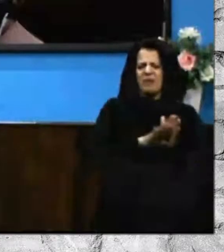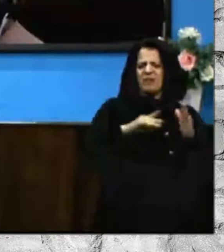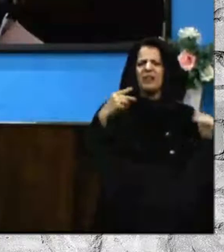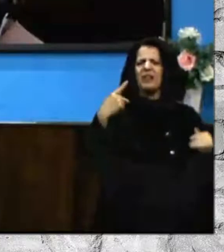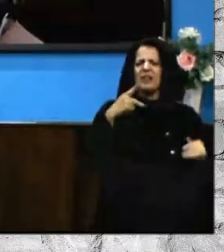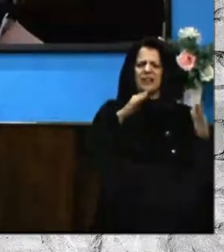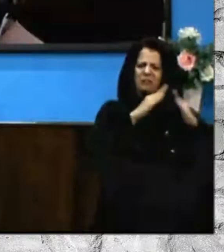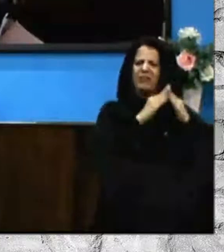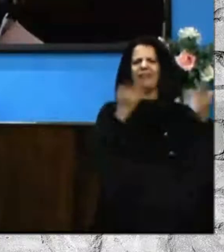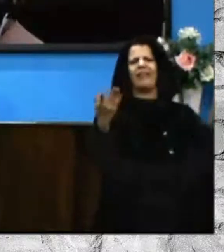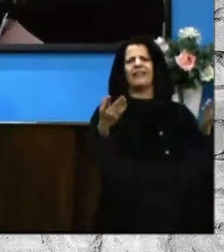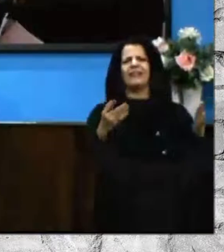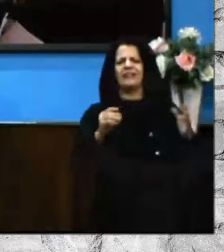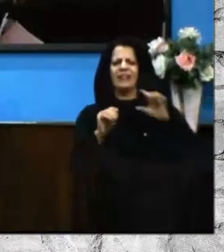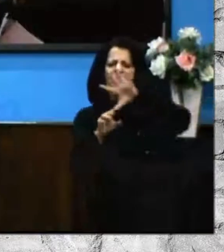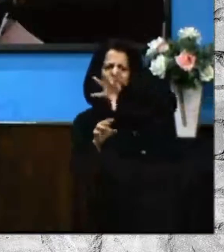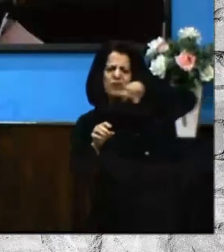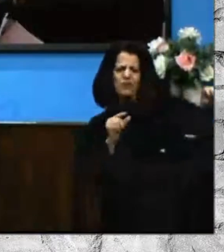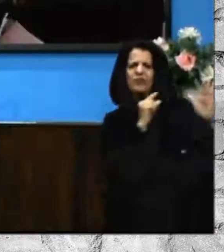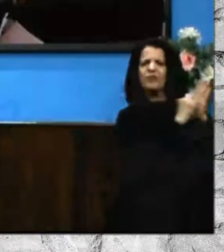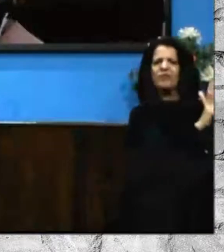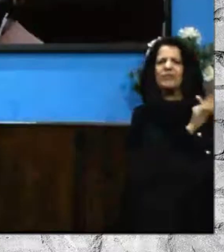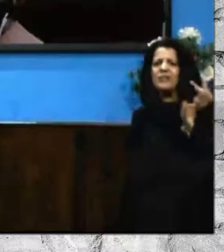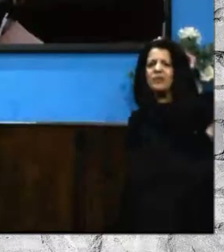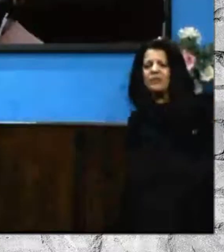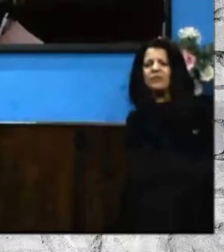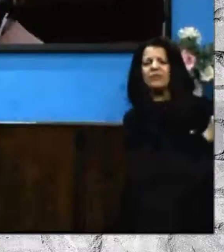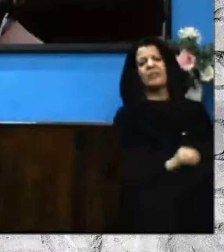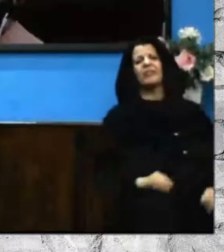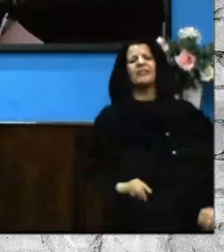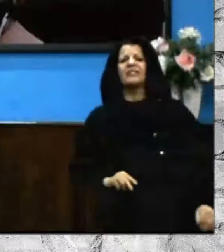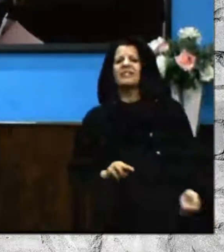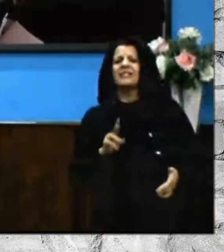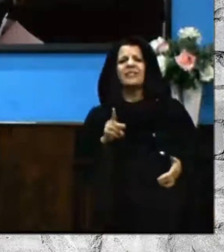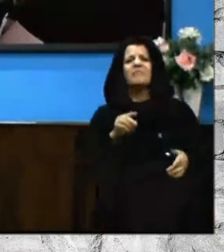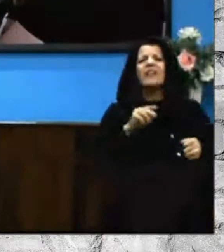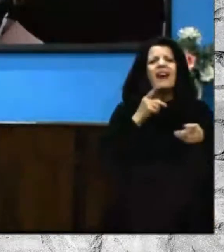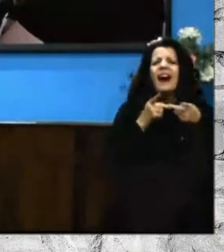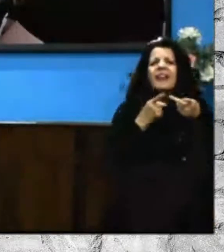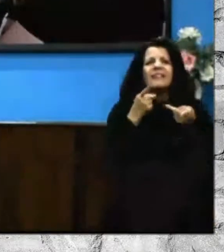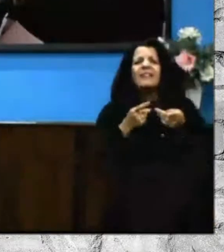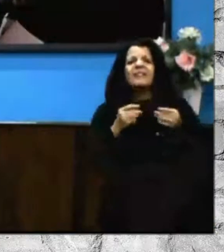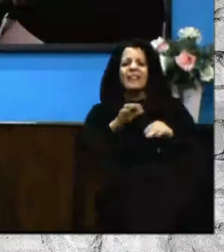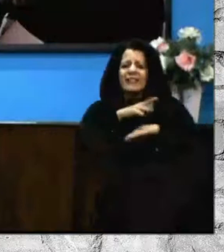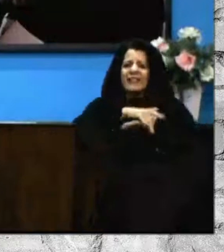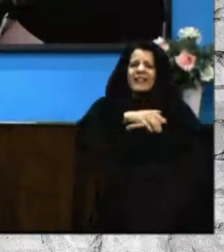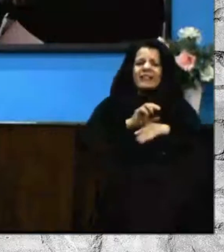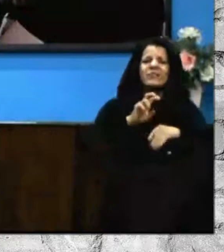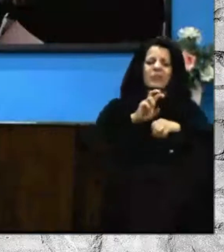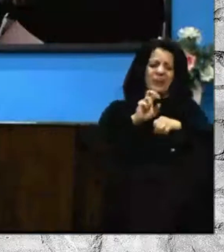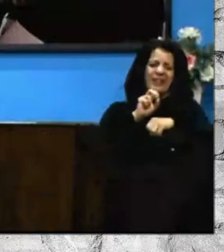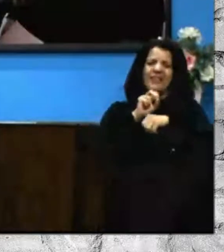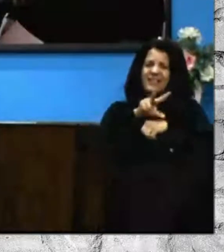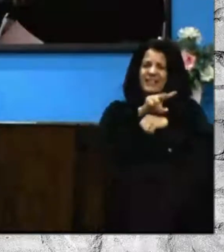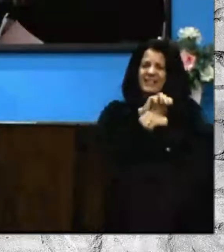contexto, não é? Referem-se então a essa praga como o coronavírus, e vão dizendo: olha, eu não tenho